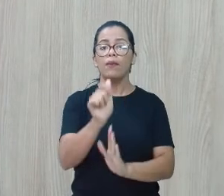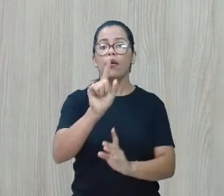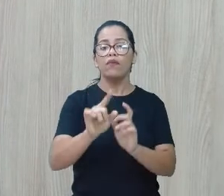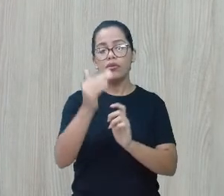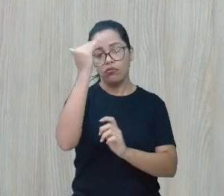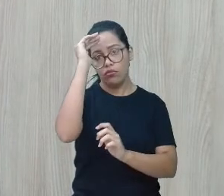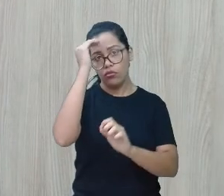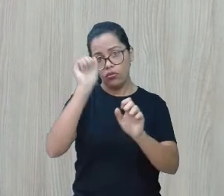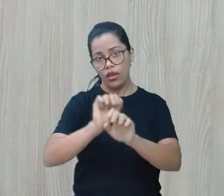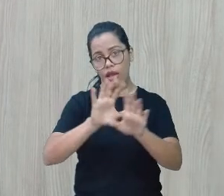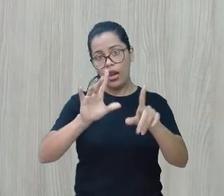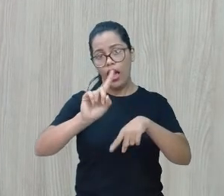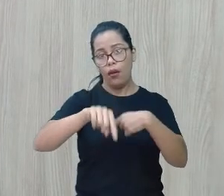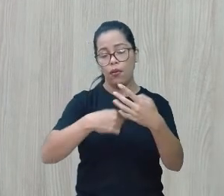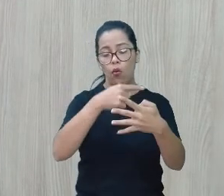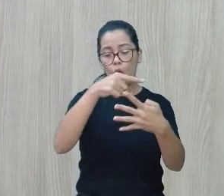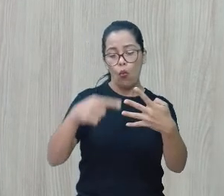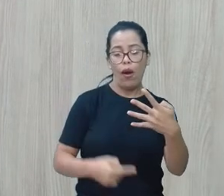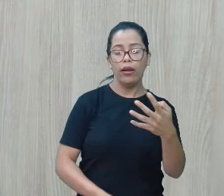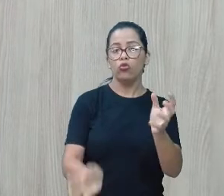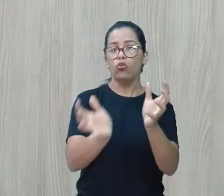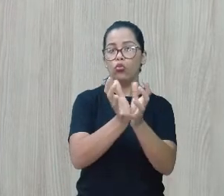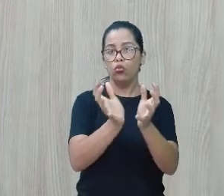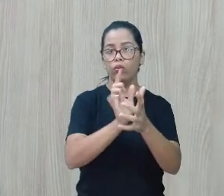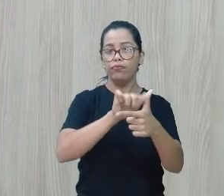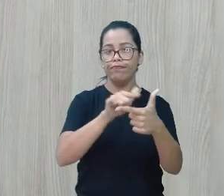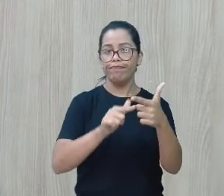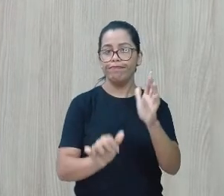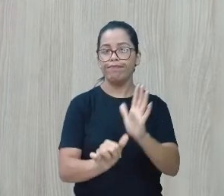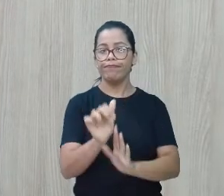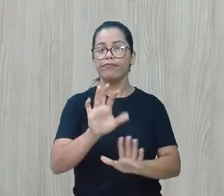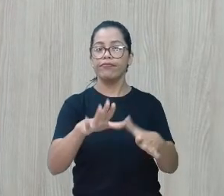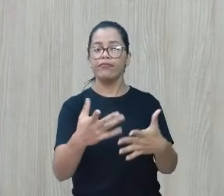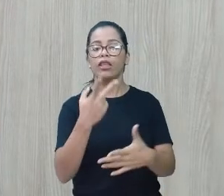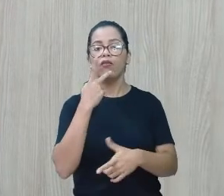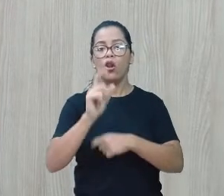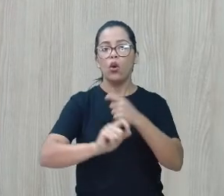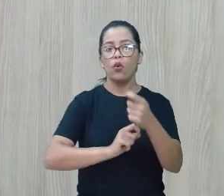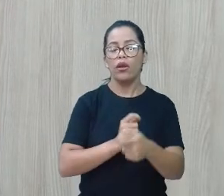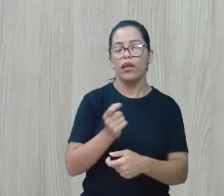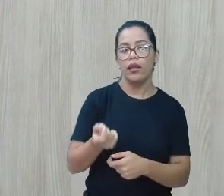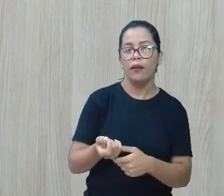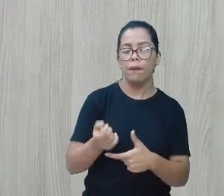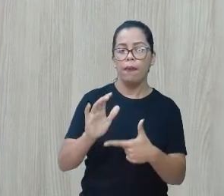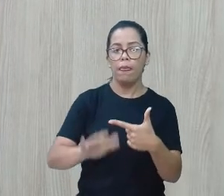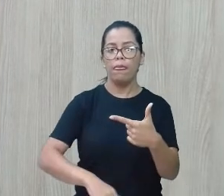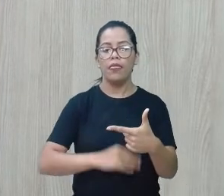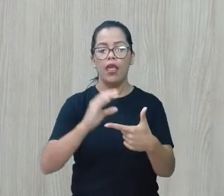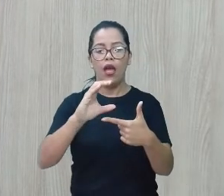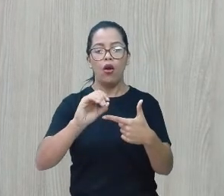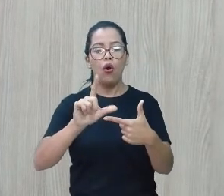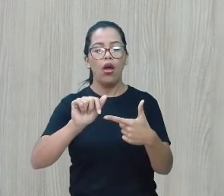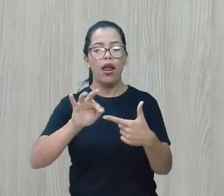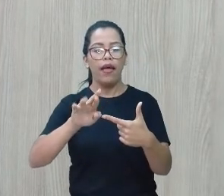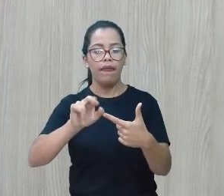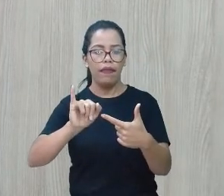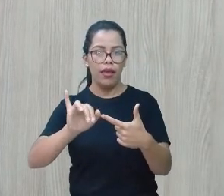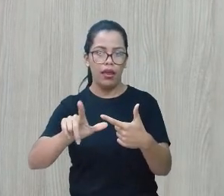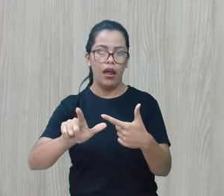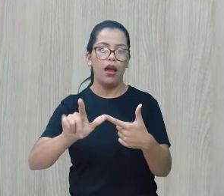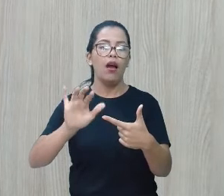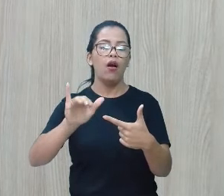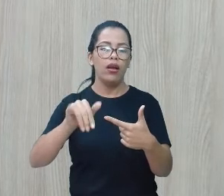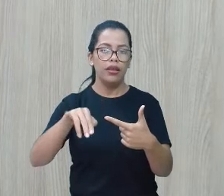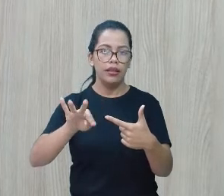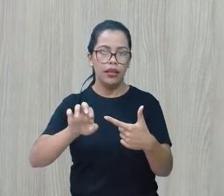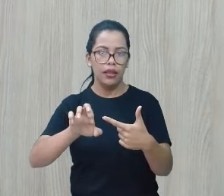aqueles 4 grupos de ângulo que eu coloquei aqui para eles, Pedro. Ele disse assim, ó, os conceitos colaterais internos, colaterais externos, alternos internos